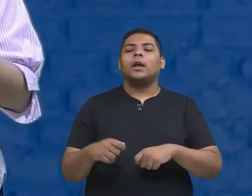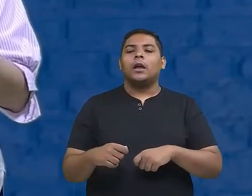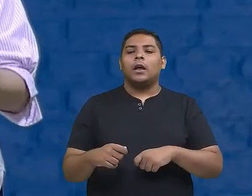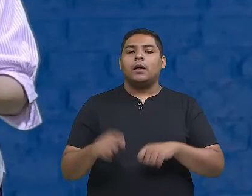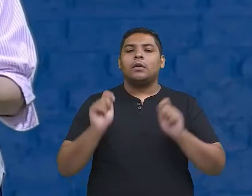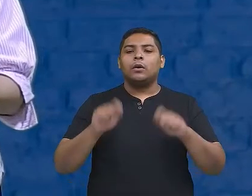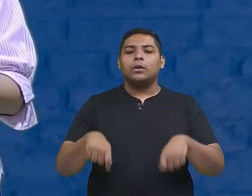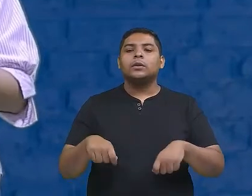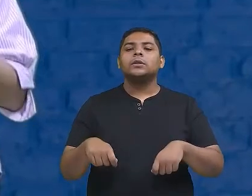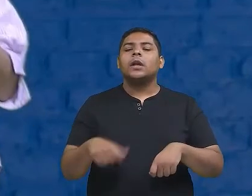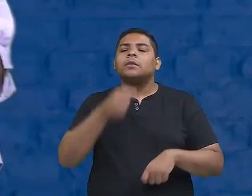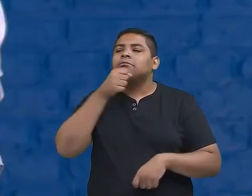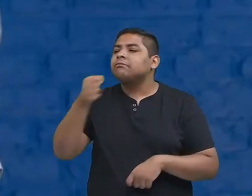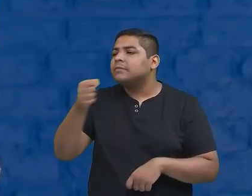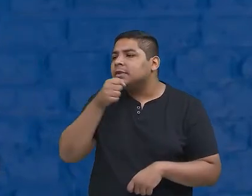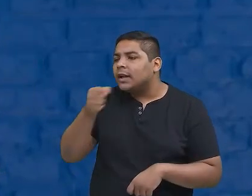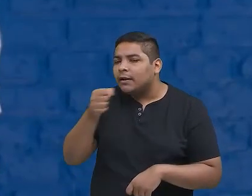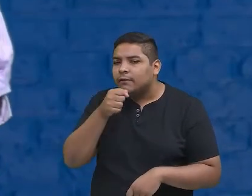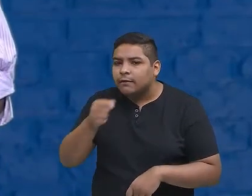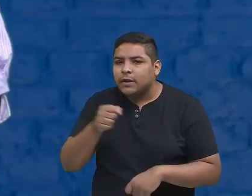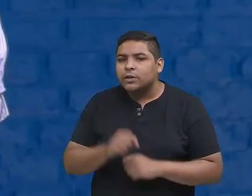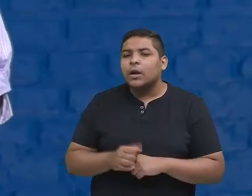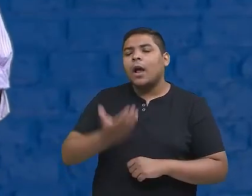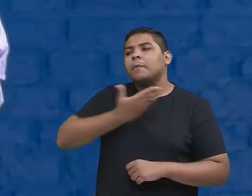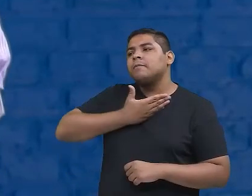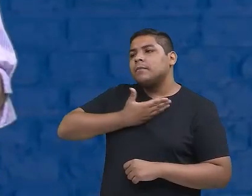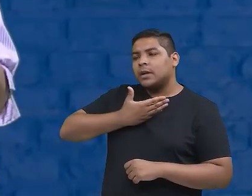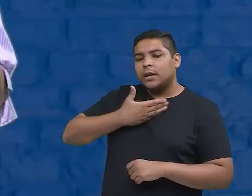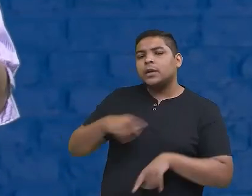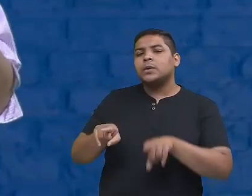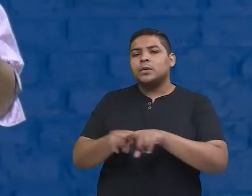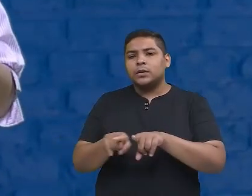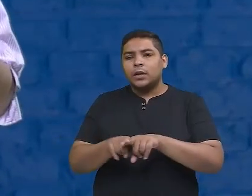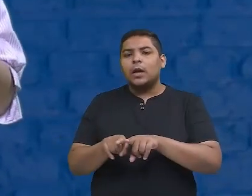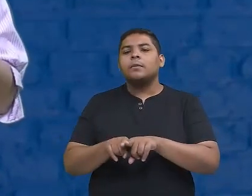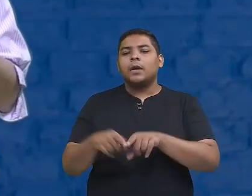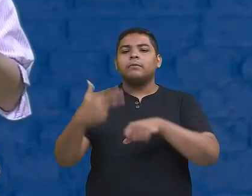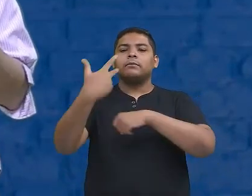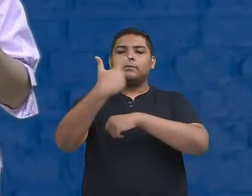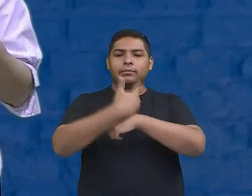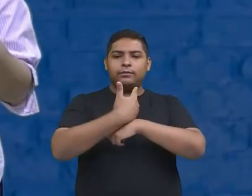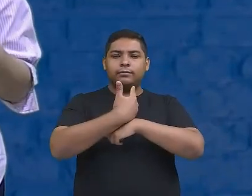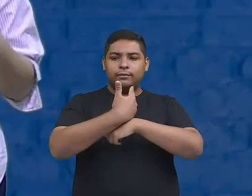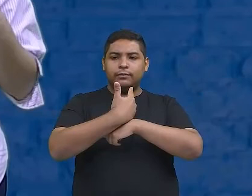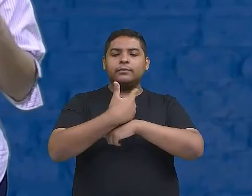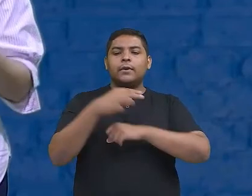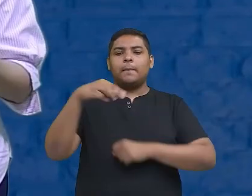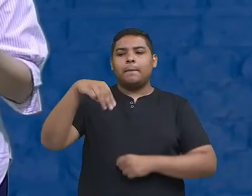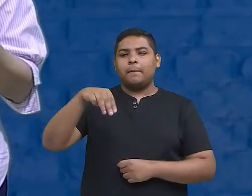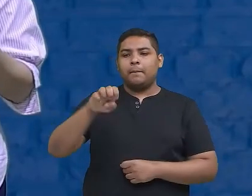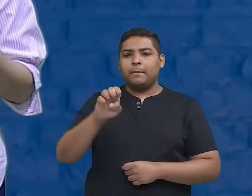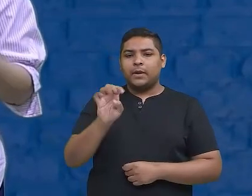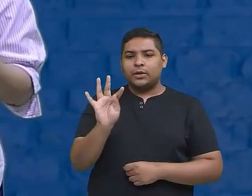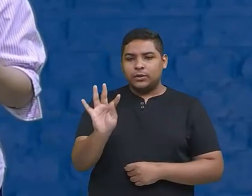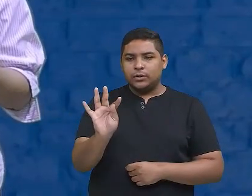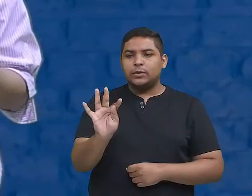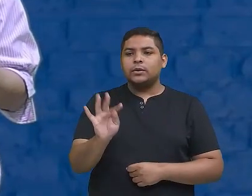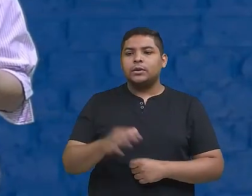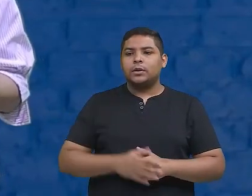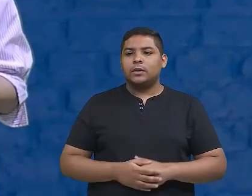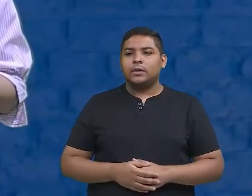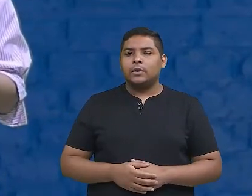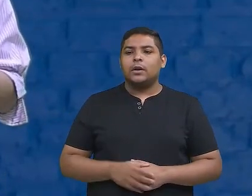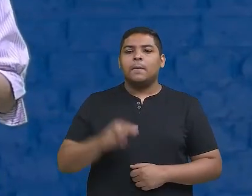tipo uma entrevista com um colega nessas aulas pelo Meet, como um exemplo, né? Então, são situações em que a